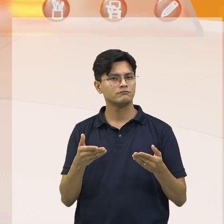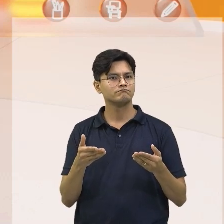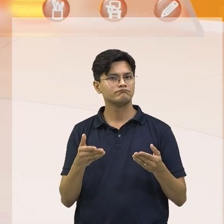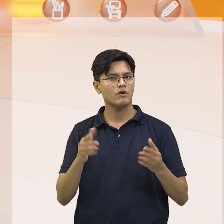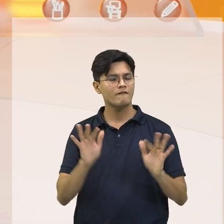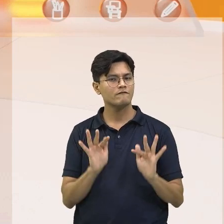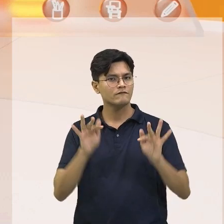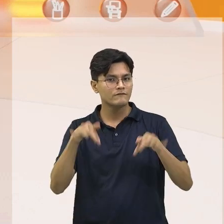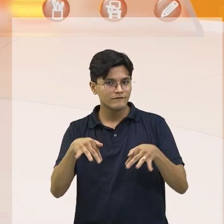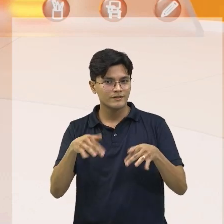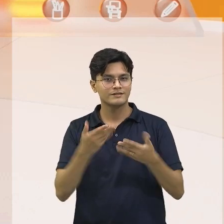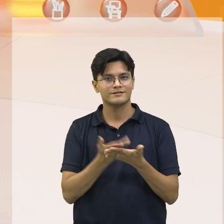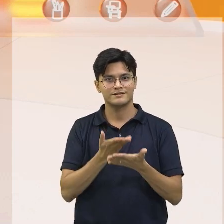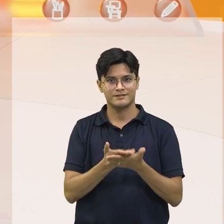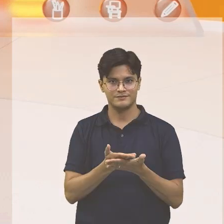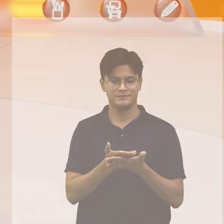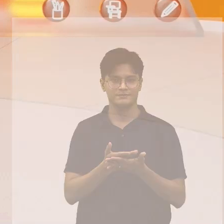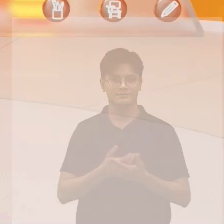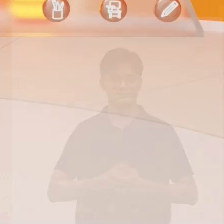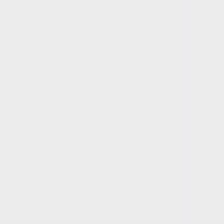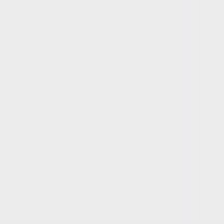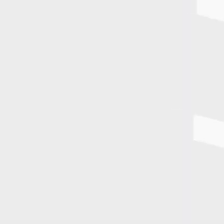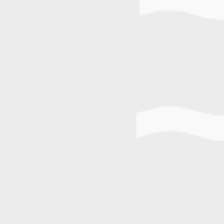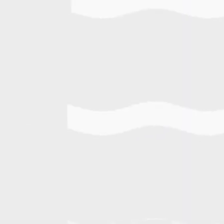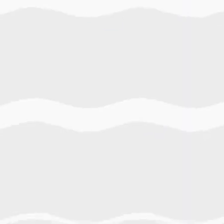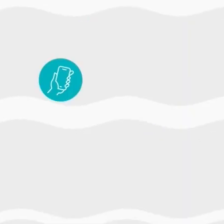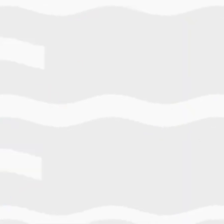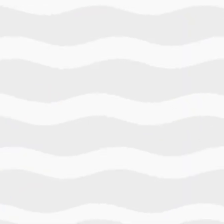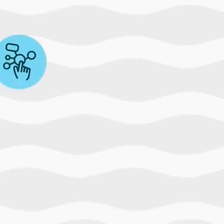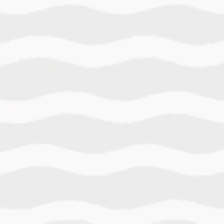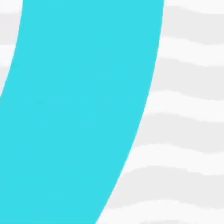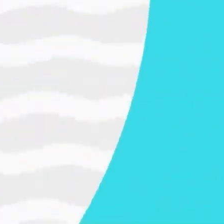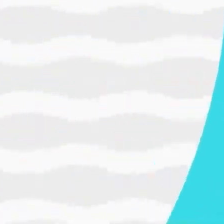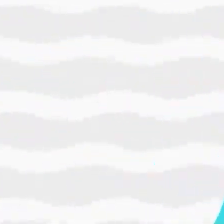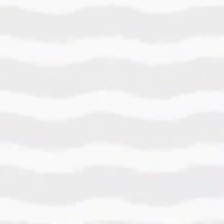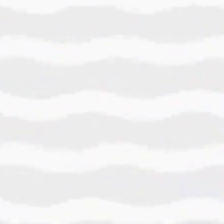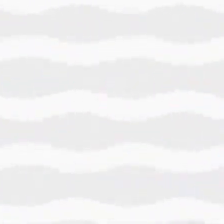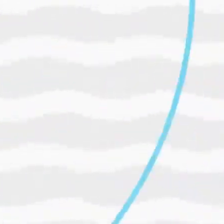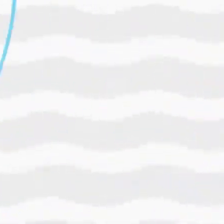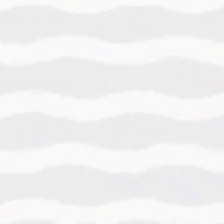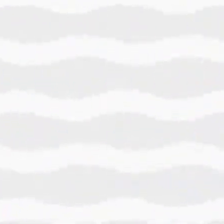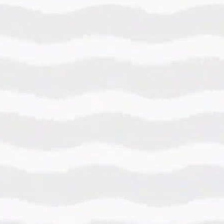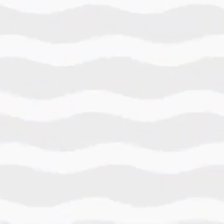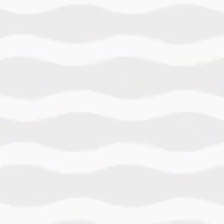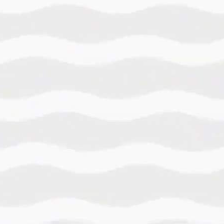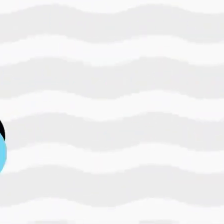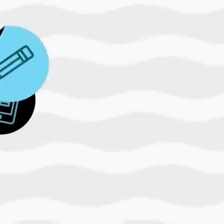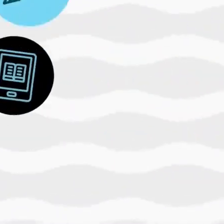justamente a nossa aula.